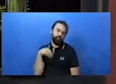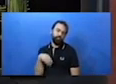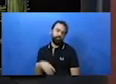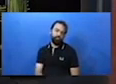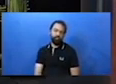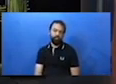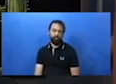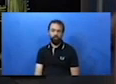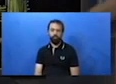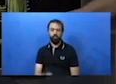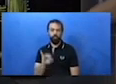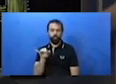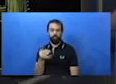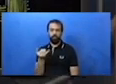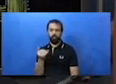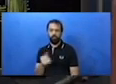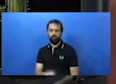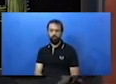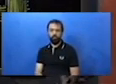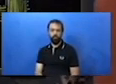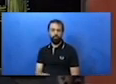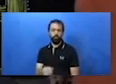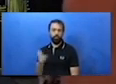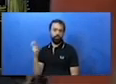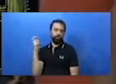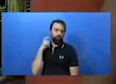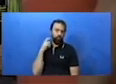na letra J, o morcego é